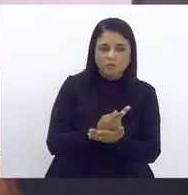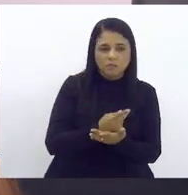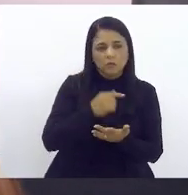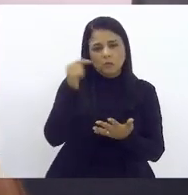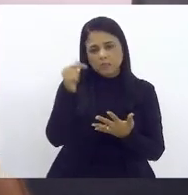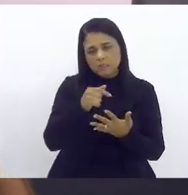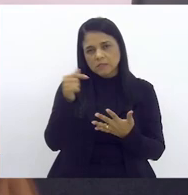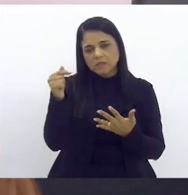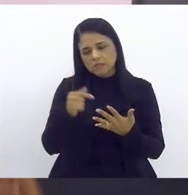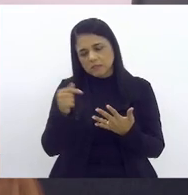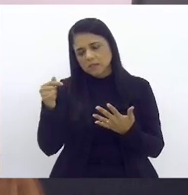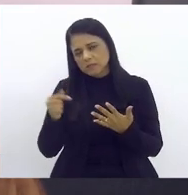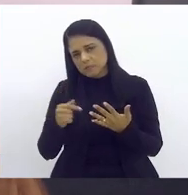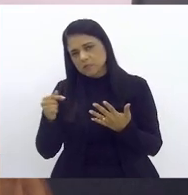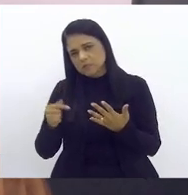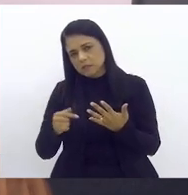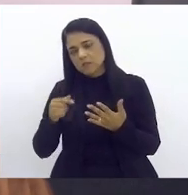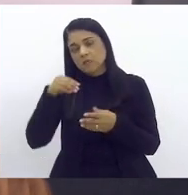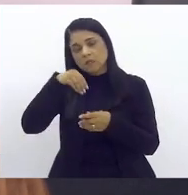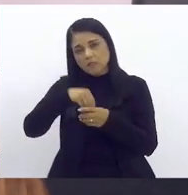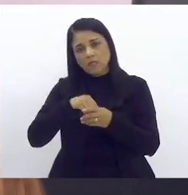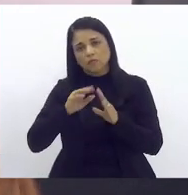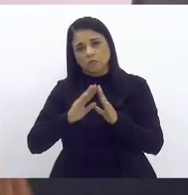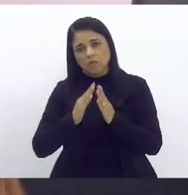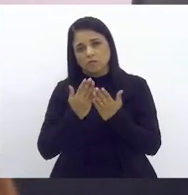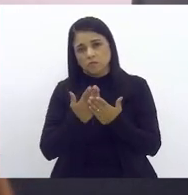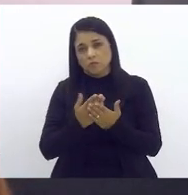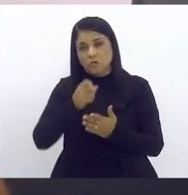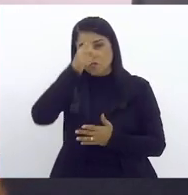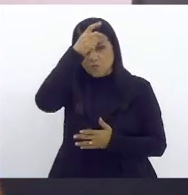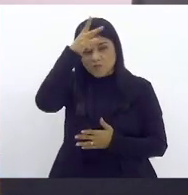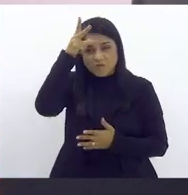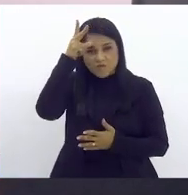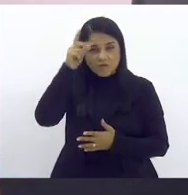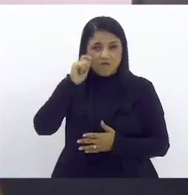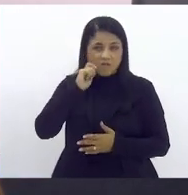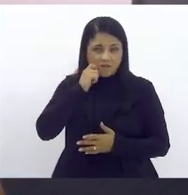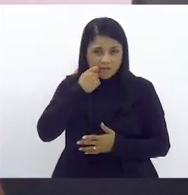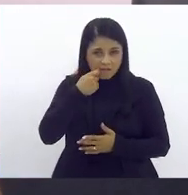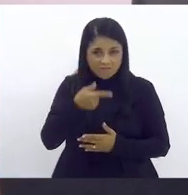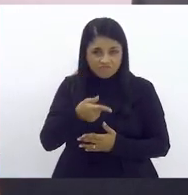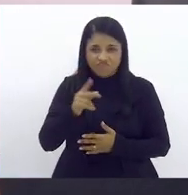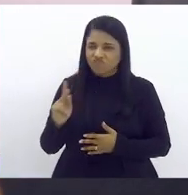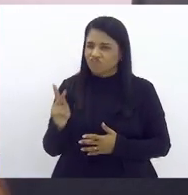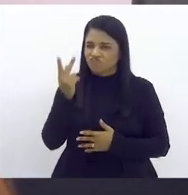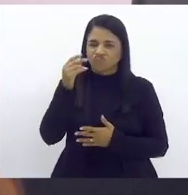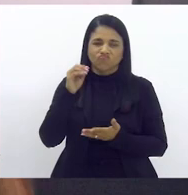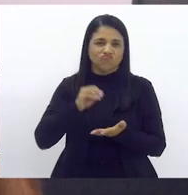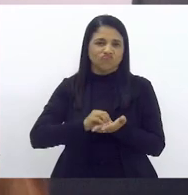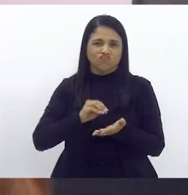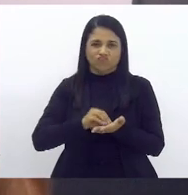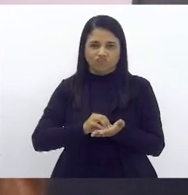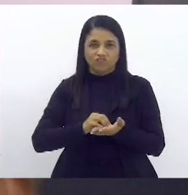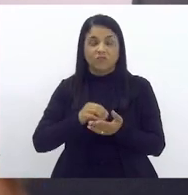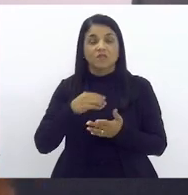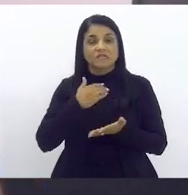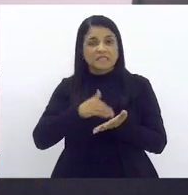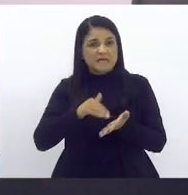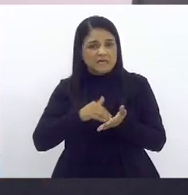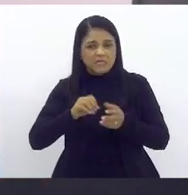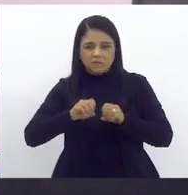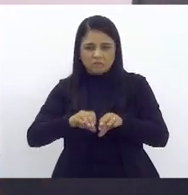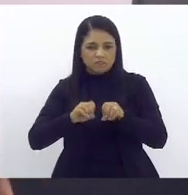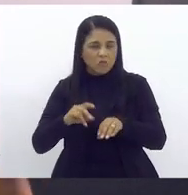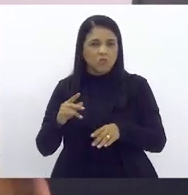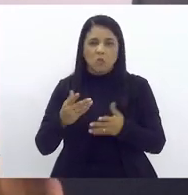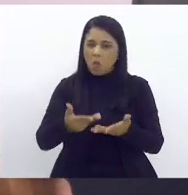está acontecendo aquilo na unidade escolar. O prefeito do Rio de Janeiro não nos valoriza, o secretário de Educação não